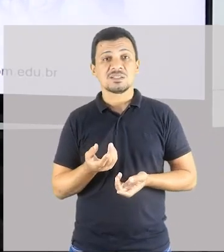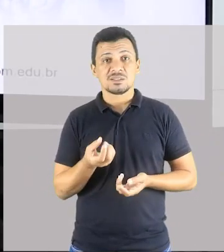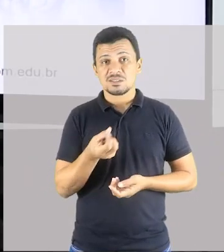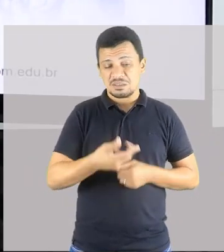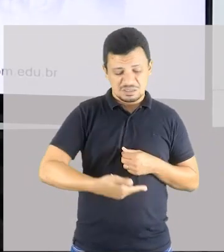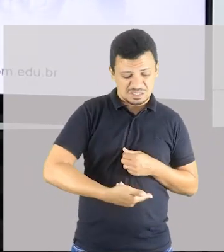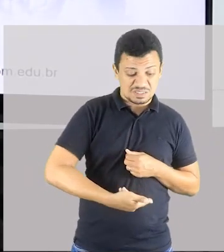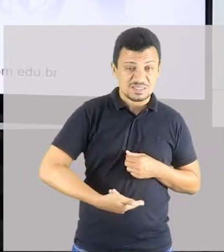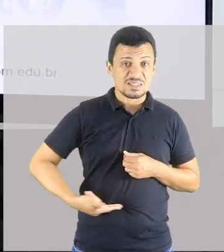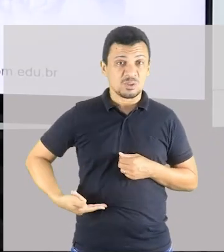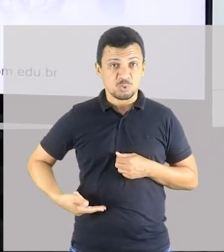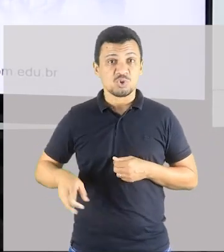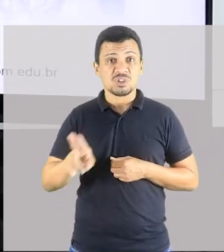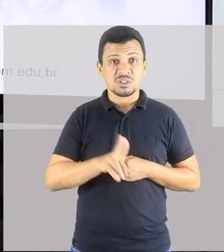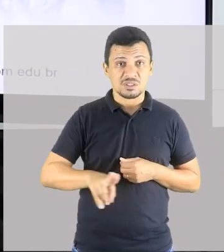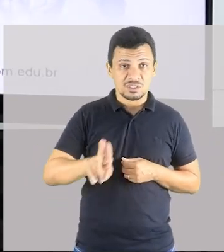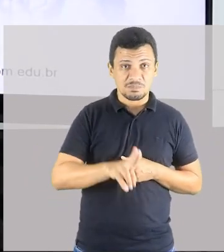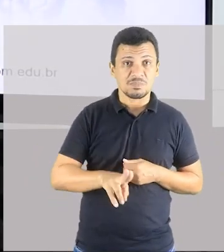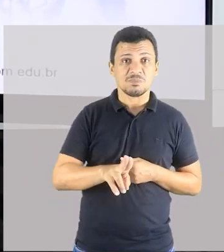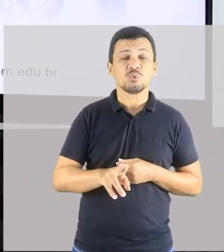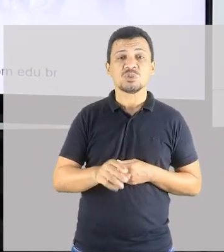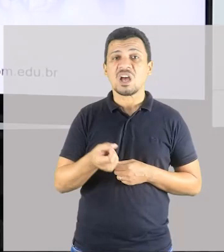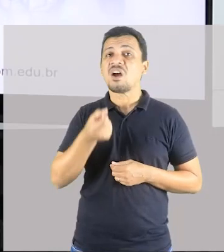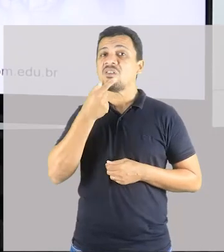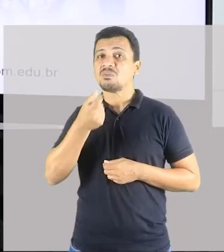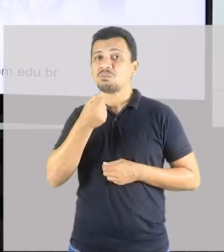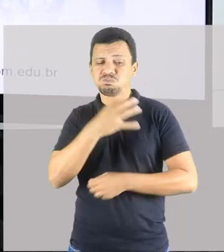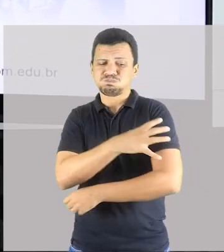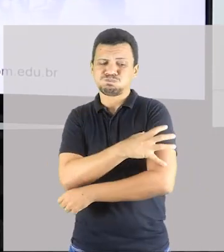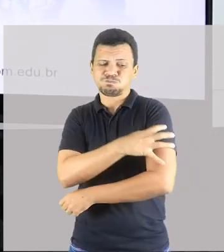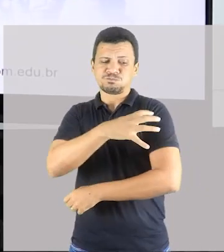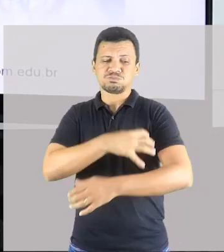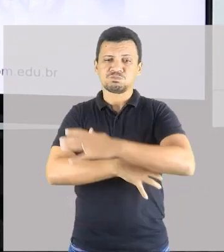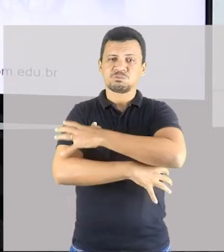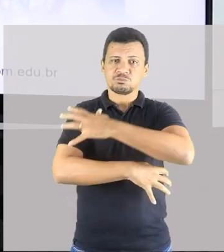também era muito utilizado na Segunda Guerra Mundial, tá bom? Então vejam que